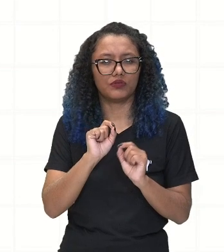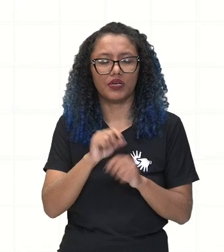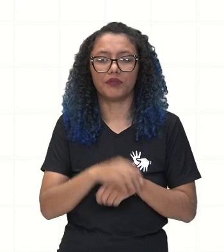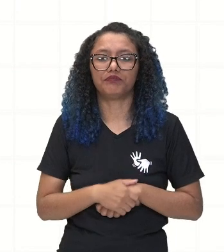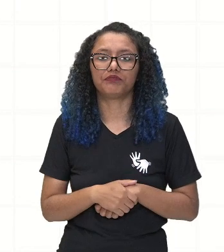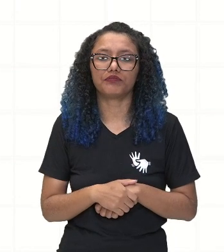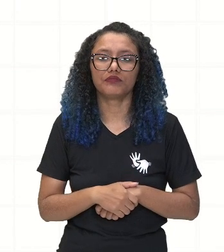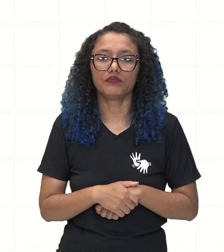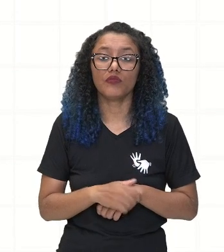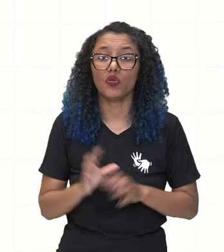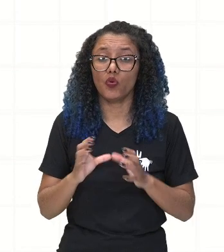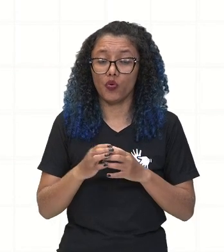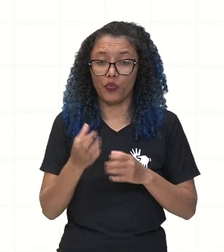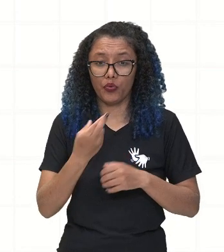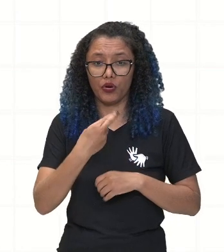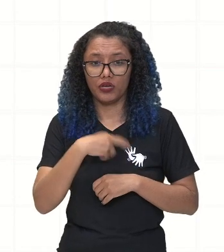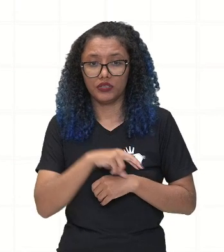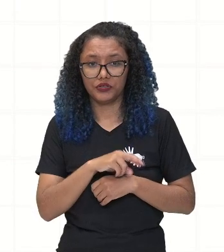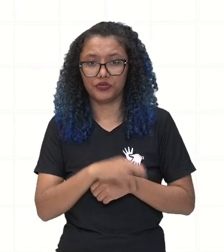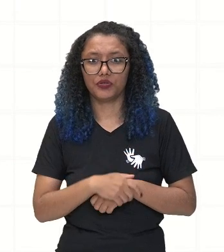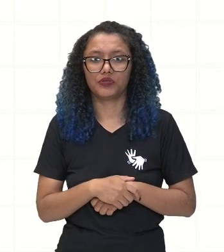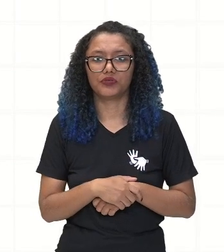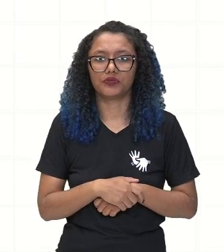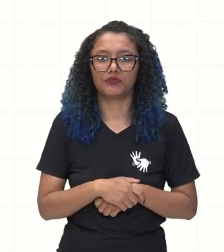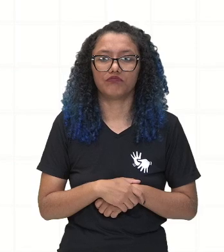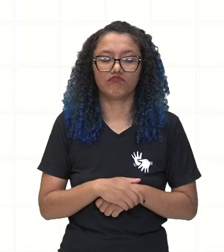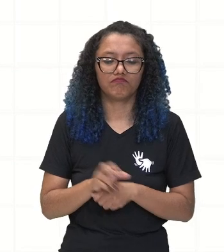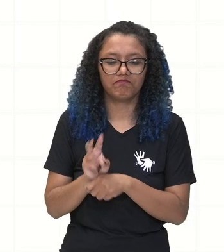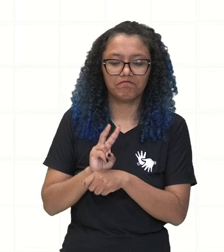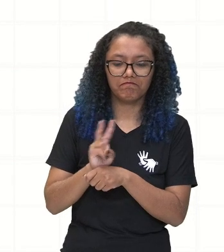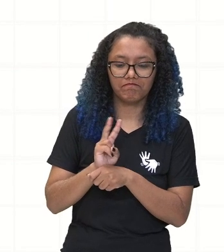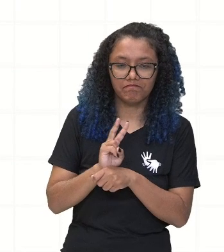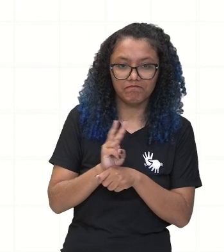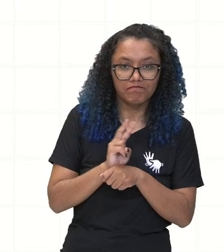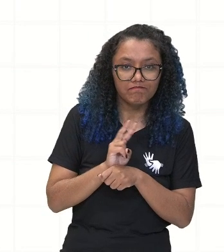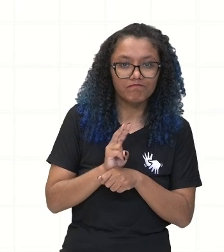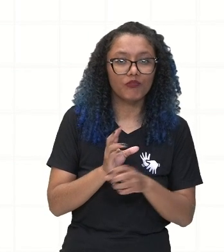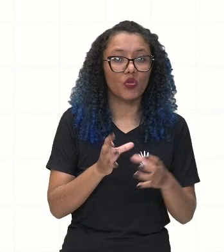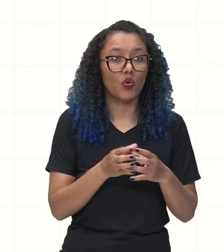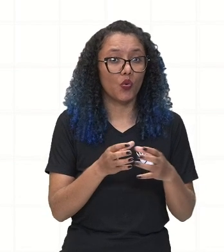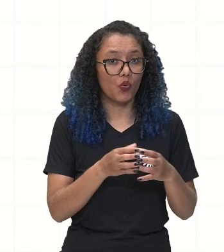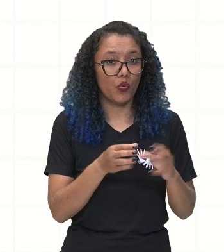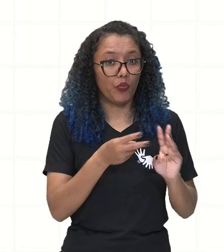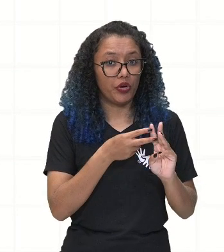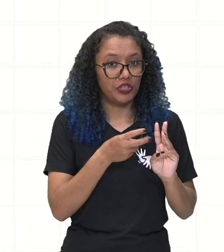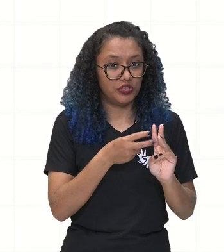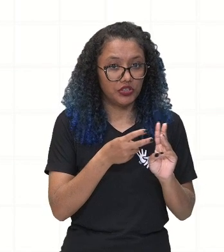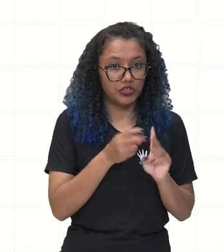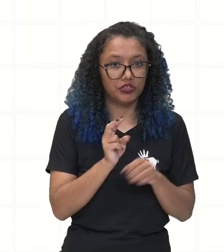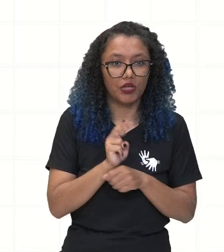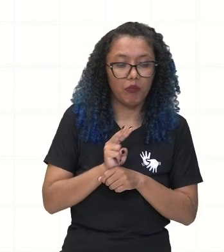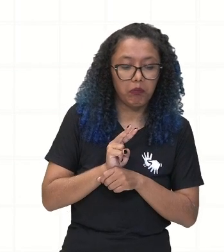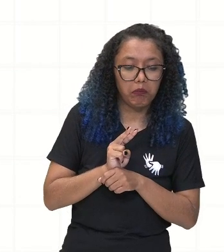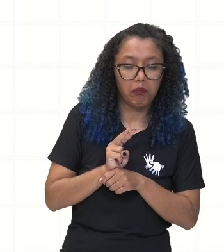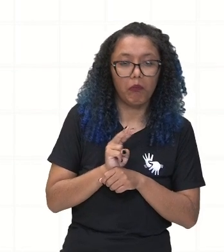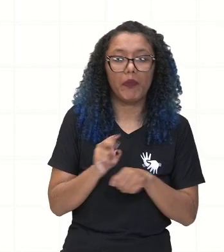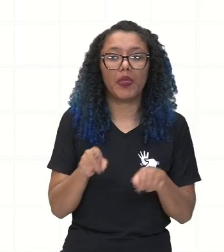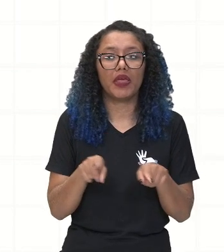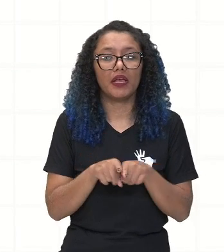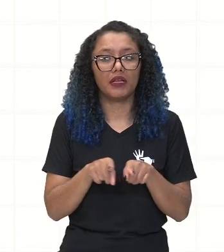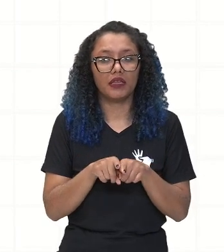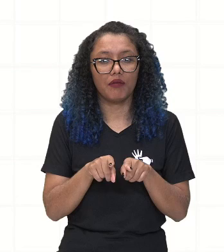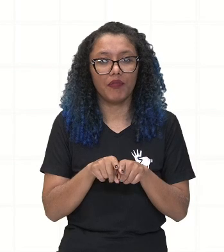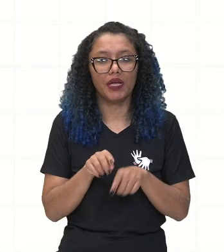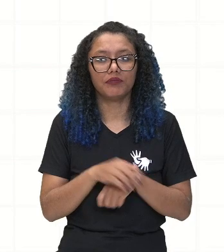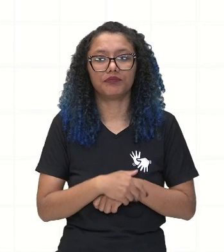intensa vigilância e dominação sobre a população nativa. Os jesuítas, eles eram responsáveis pelo